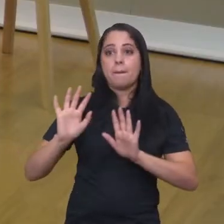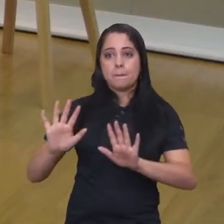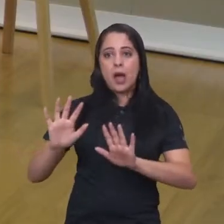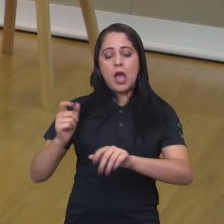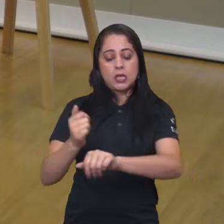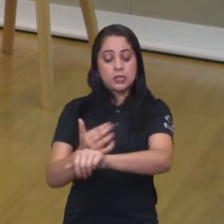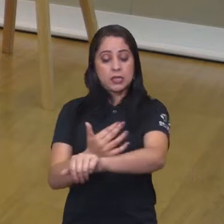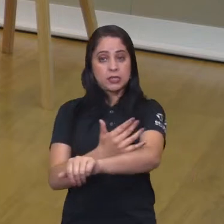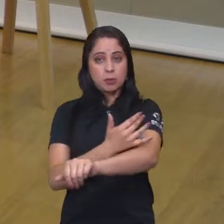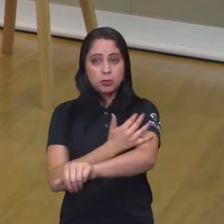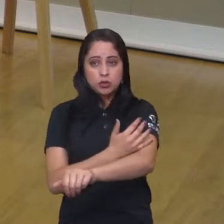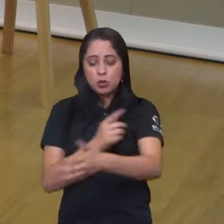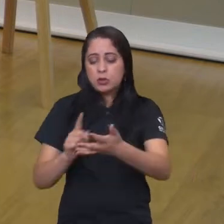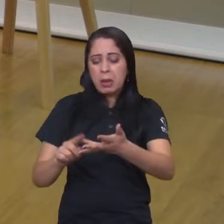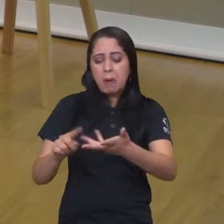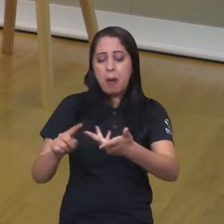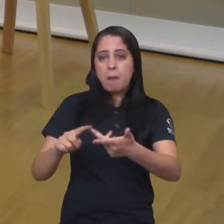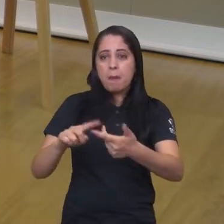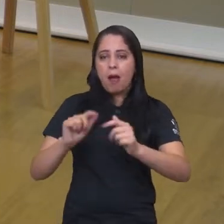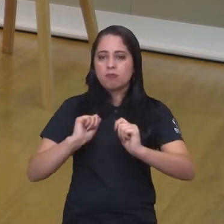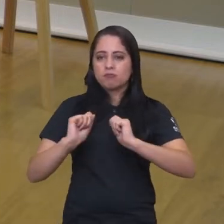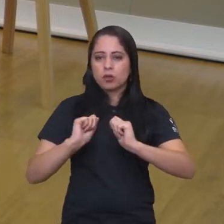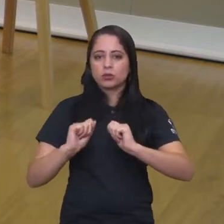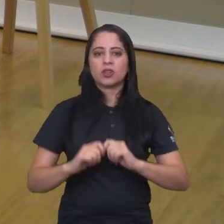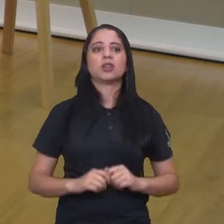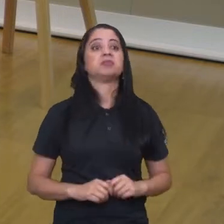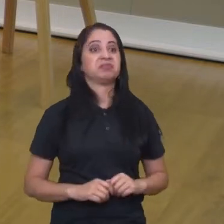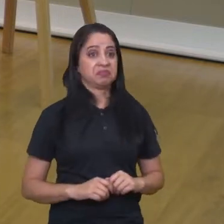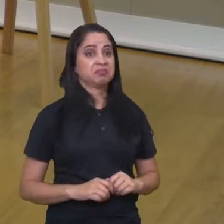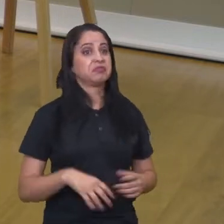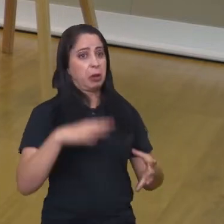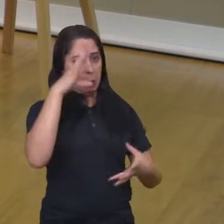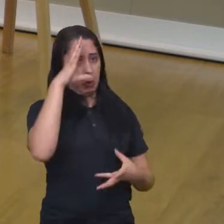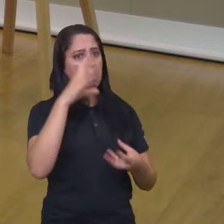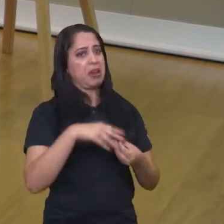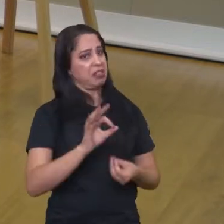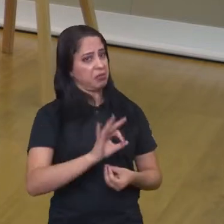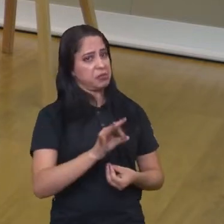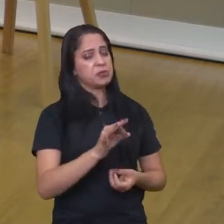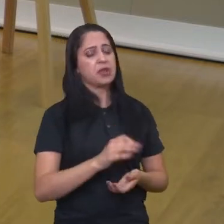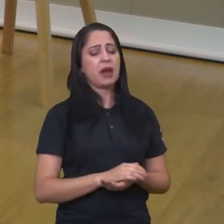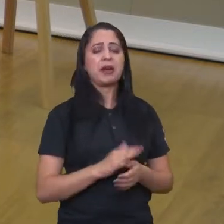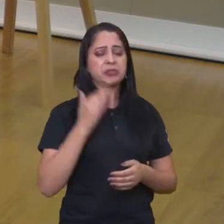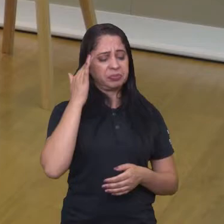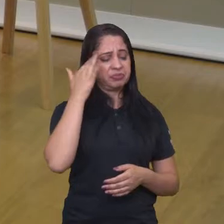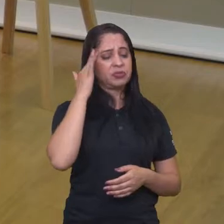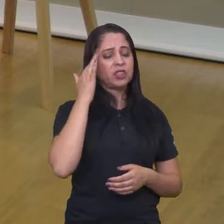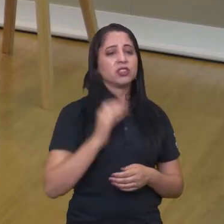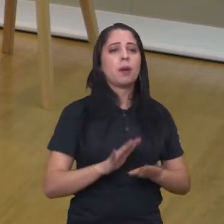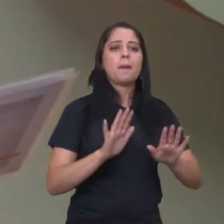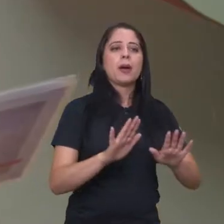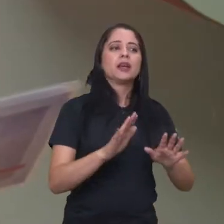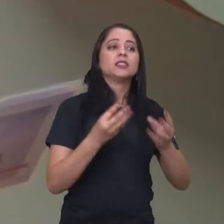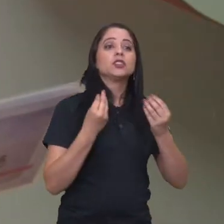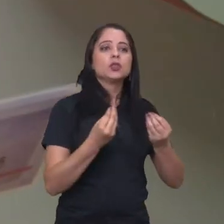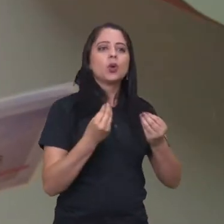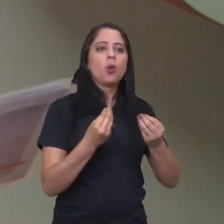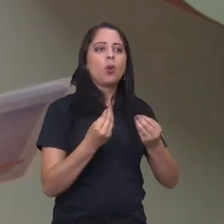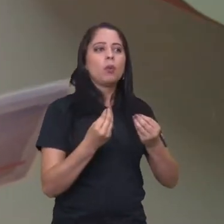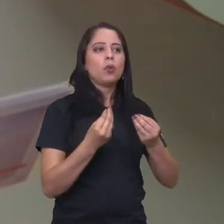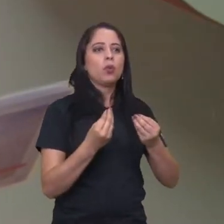e sim lidar com as emoções. Eu acho que a pessoa que sabe... Essa é uma definição que dá pra gente entender direitinho. E como que nós